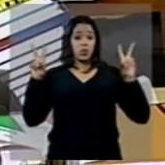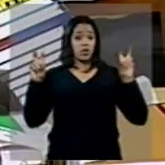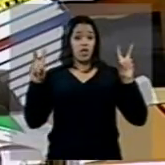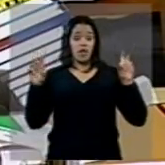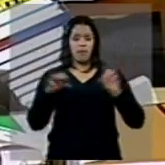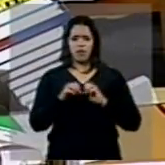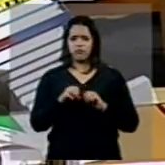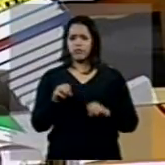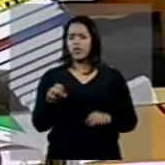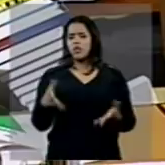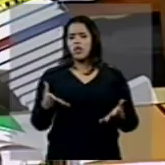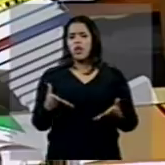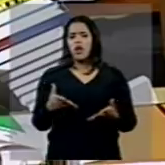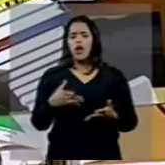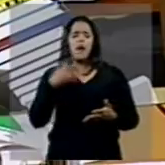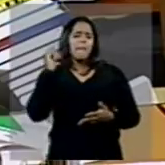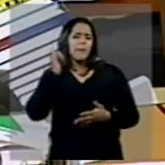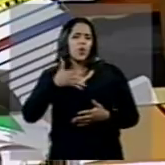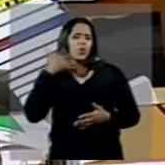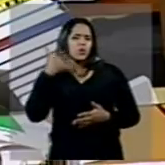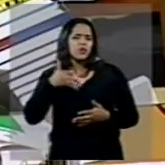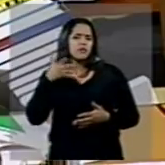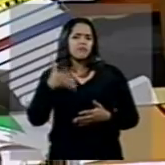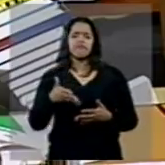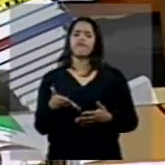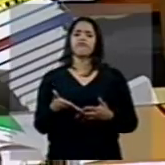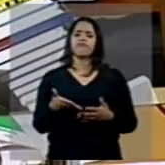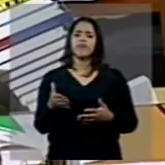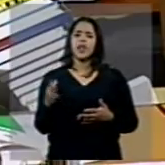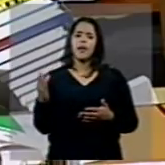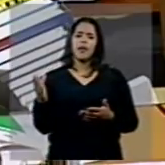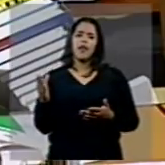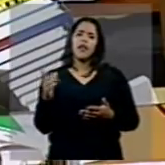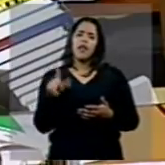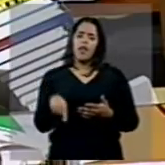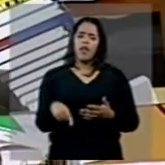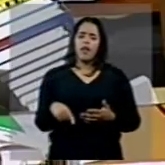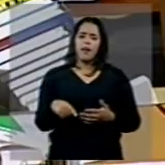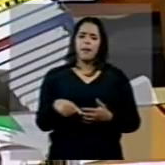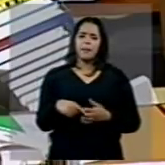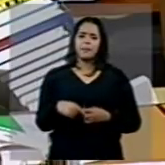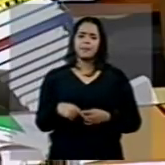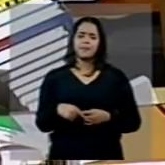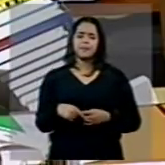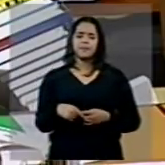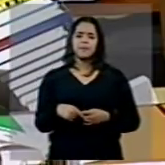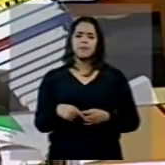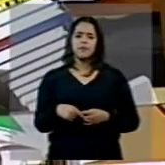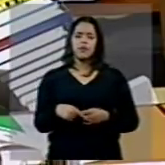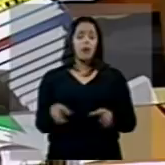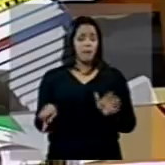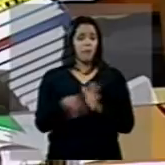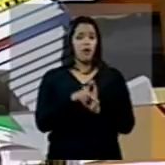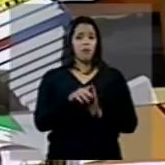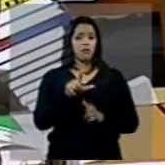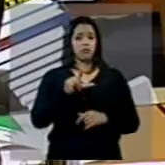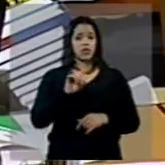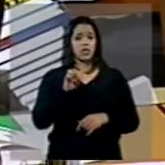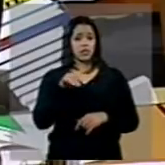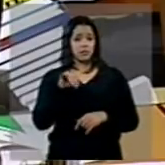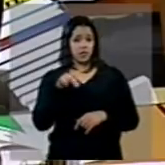fundo, um pronunciamento precário e efêmero, como é o pronunciamento alusivo à liminar,